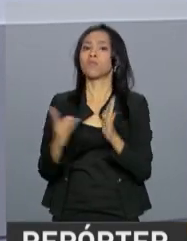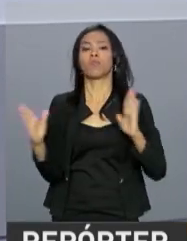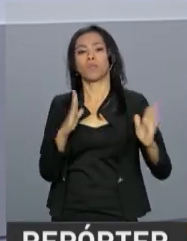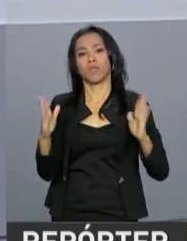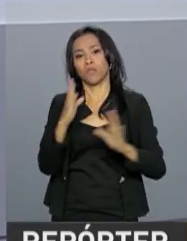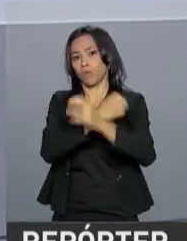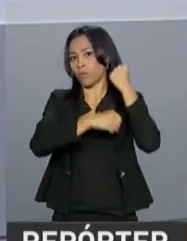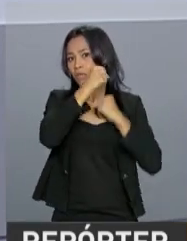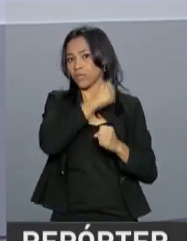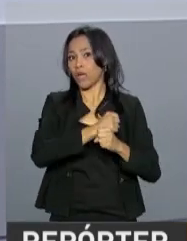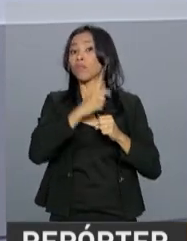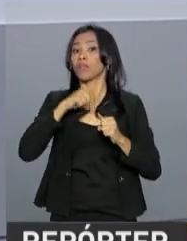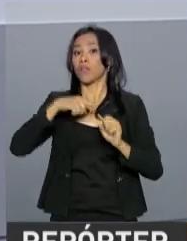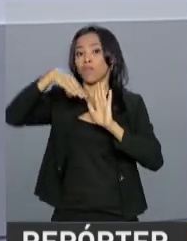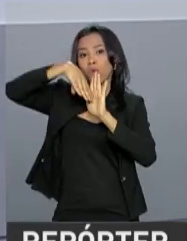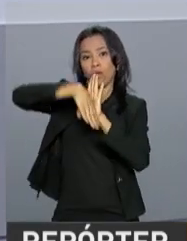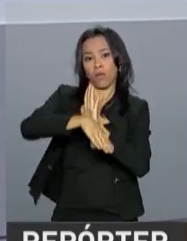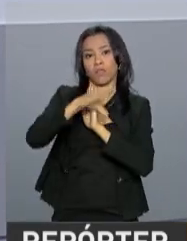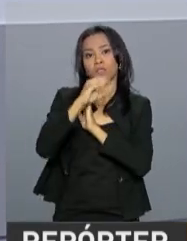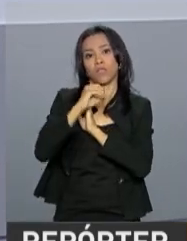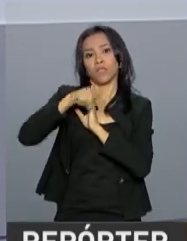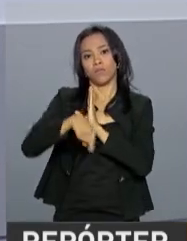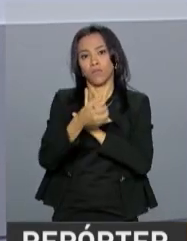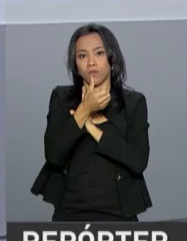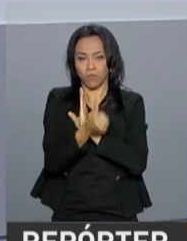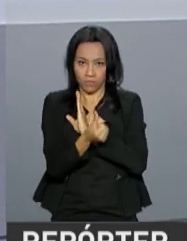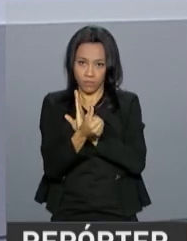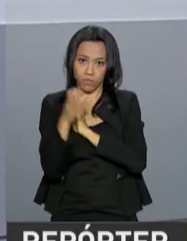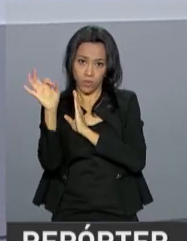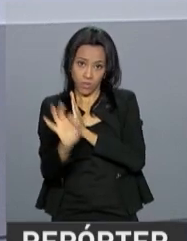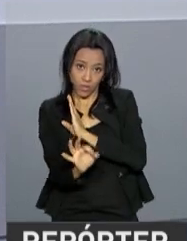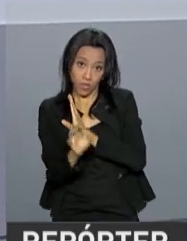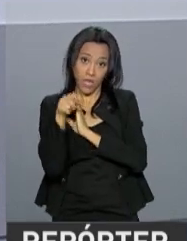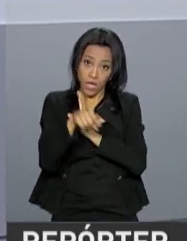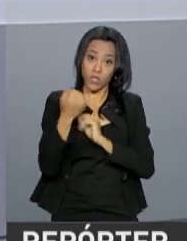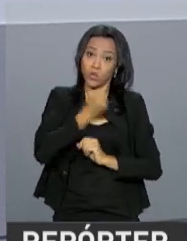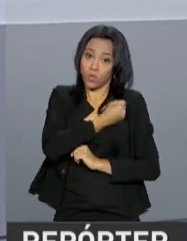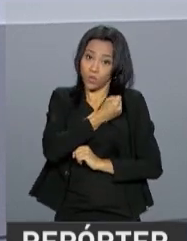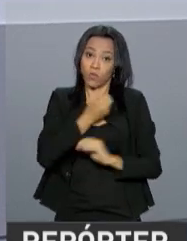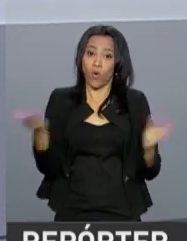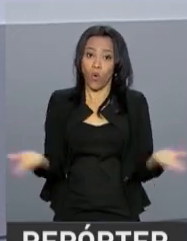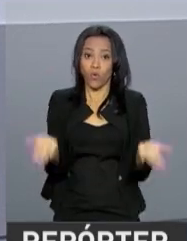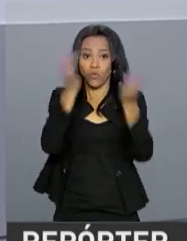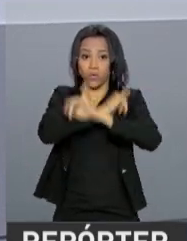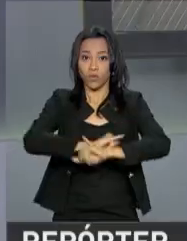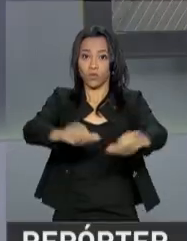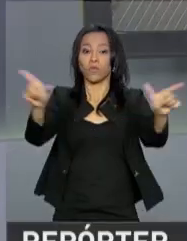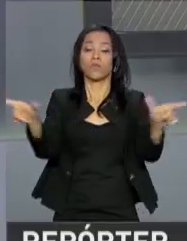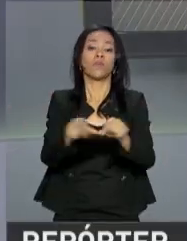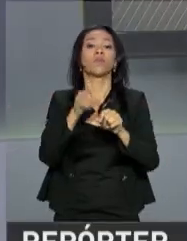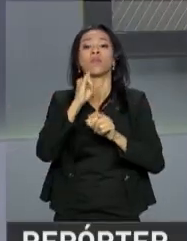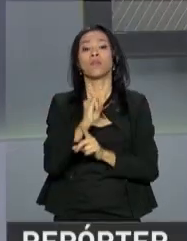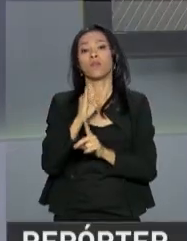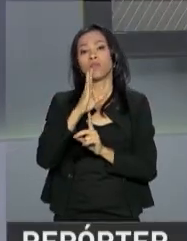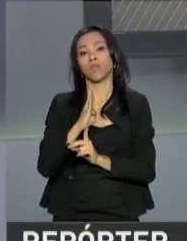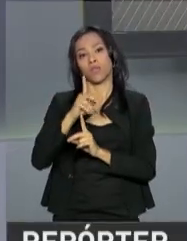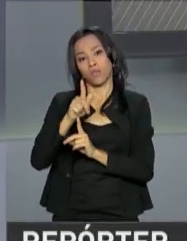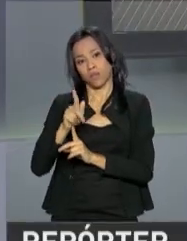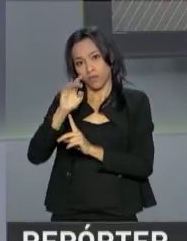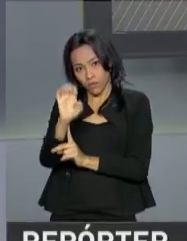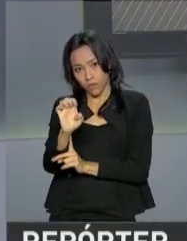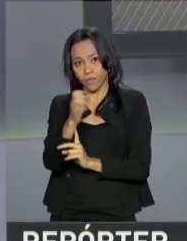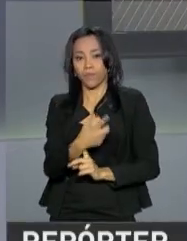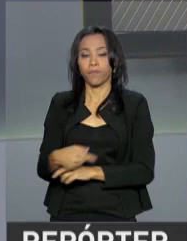passado, houve queda de 0,6 ponto percentual. Os números foram divulgados hoje pelo IBGE. Aumentar